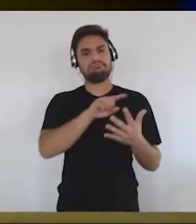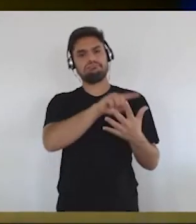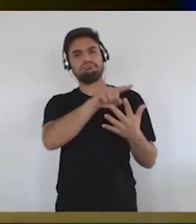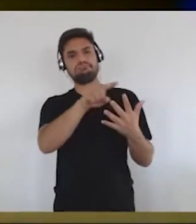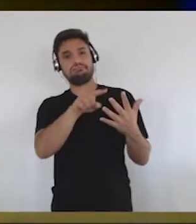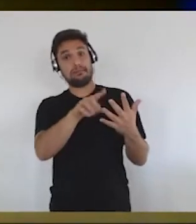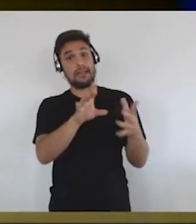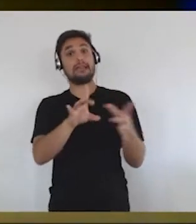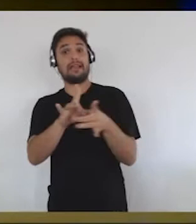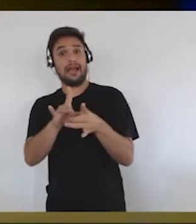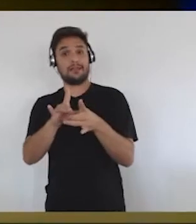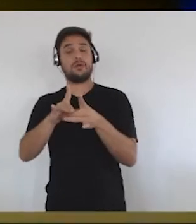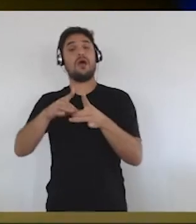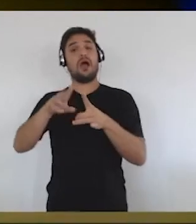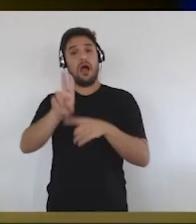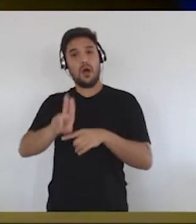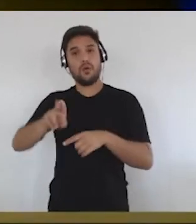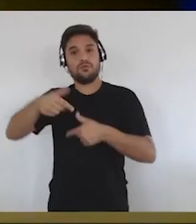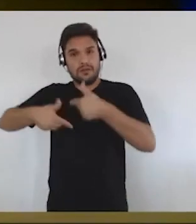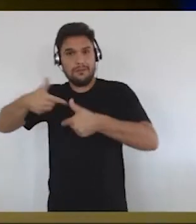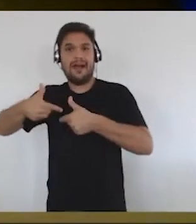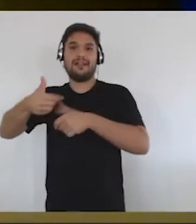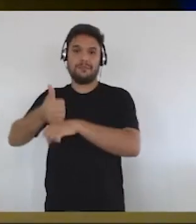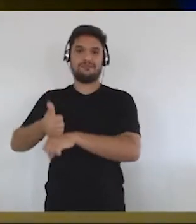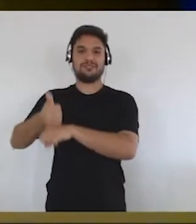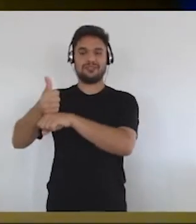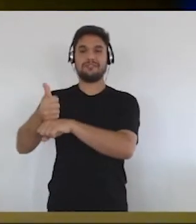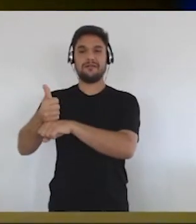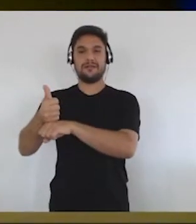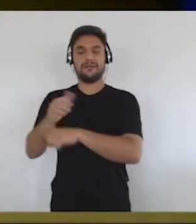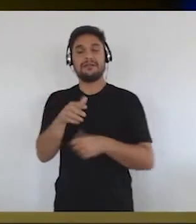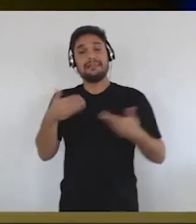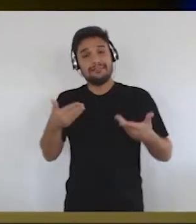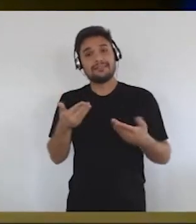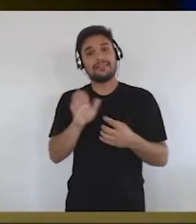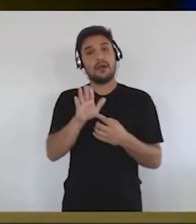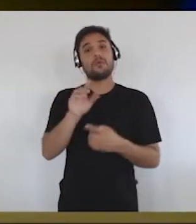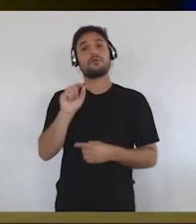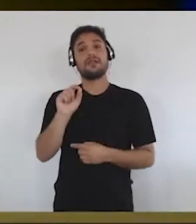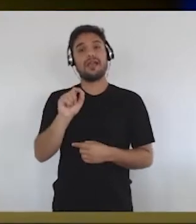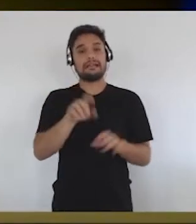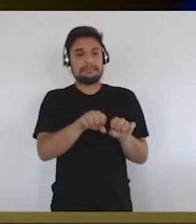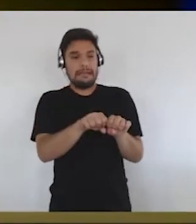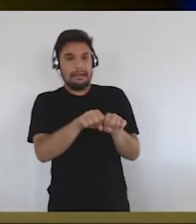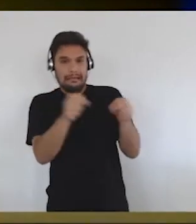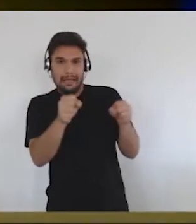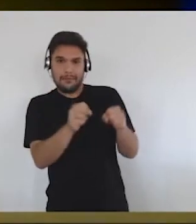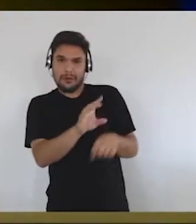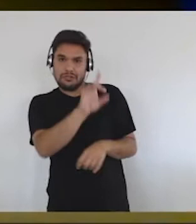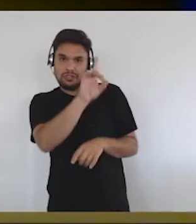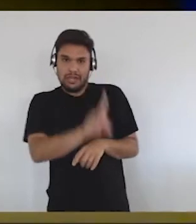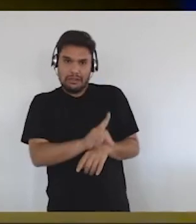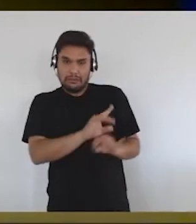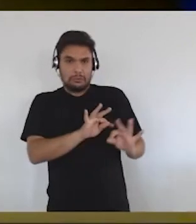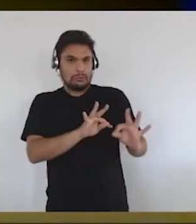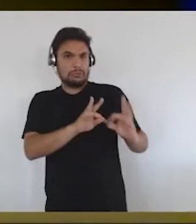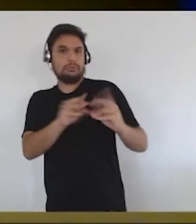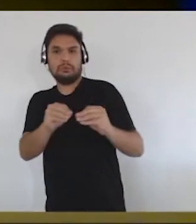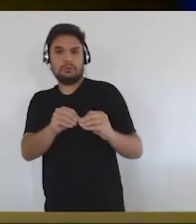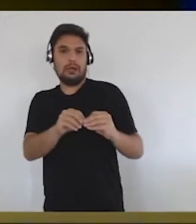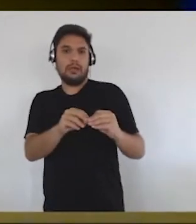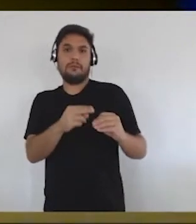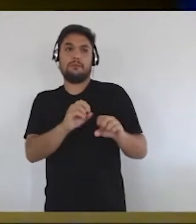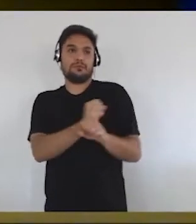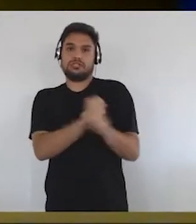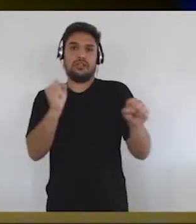ao exercício da profissão. Então, o segundo ponto que se destaca de imediato é que a inviolabilidade não é absoluta. Ela não serve